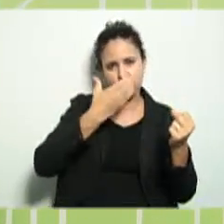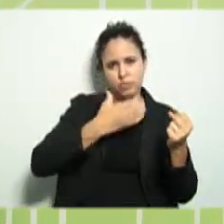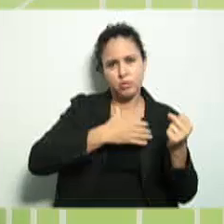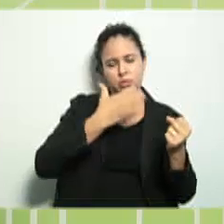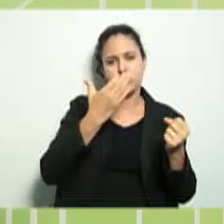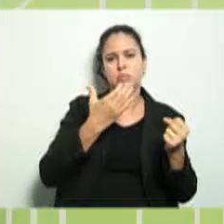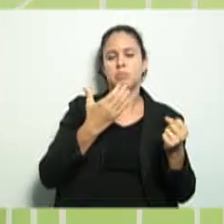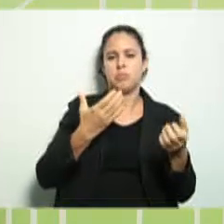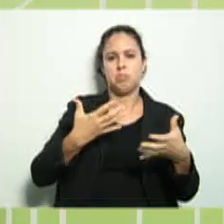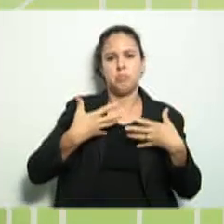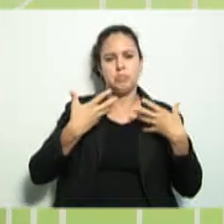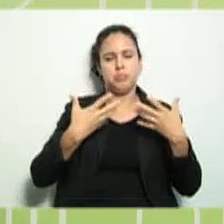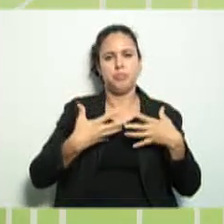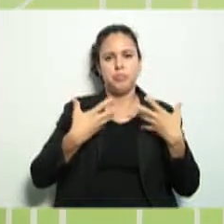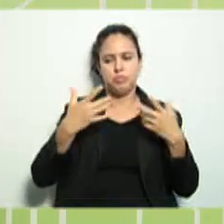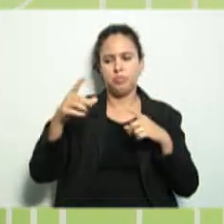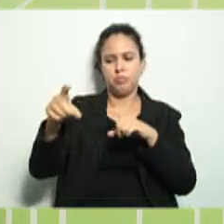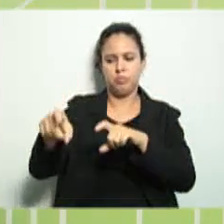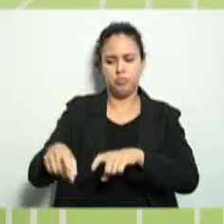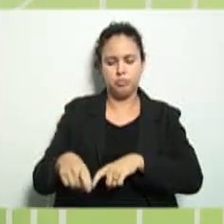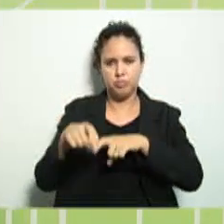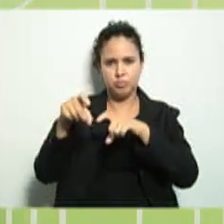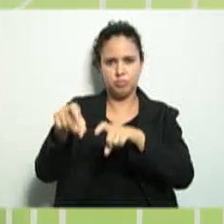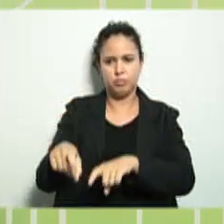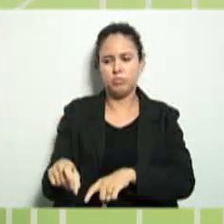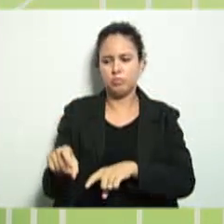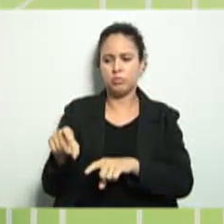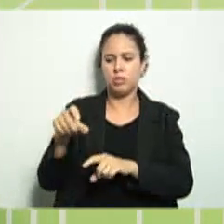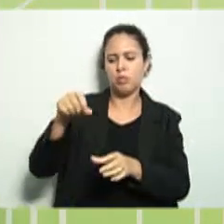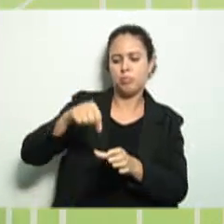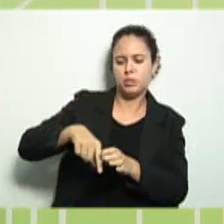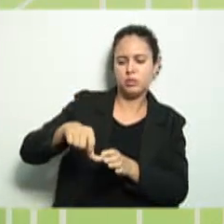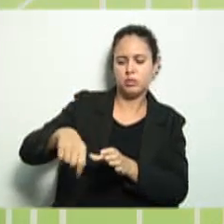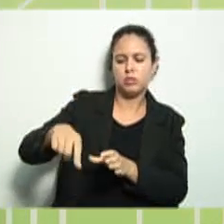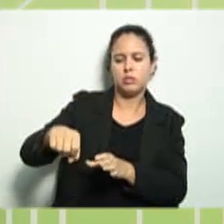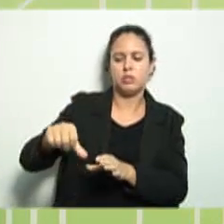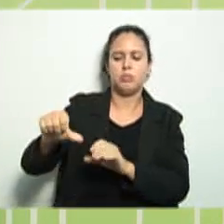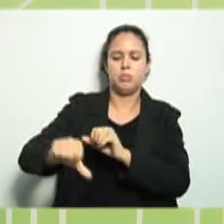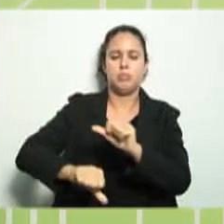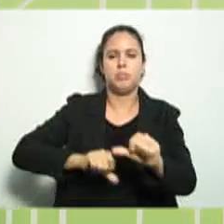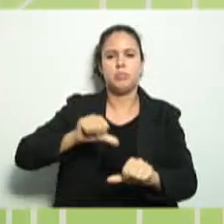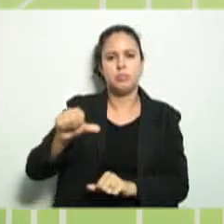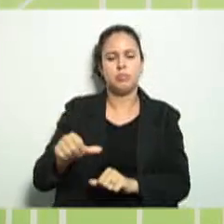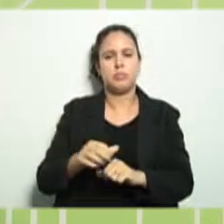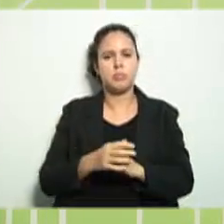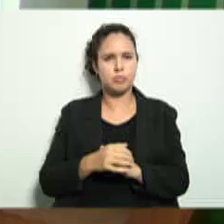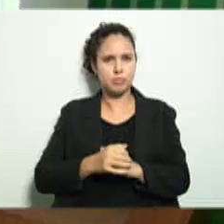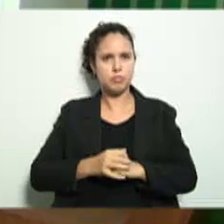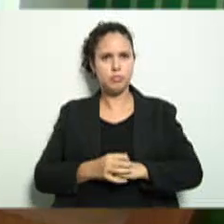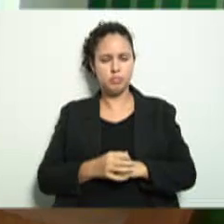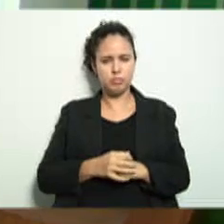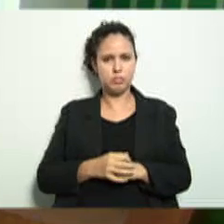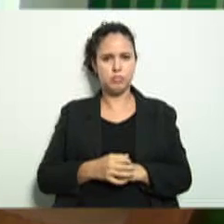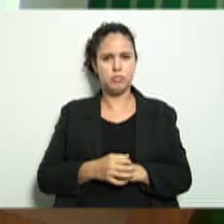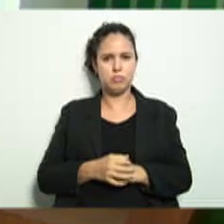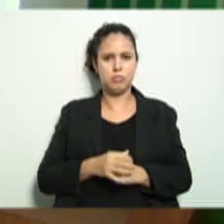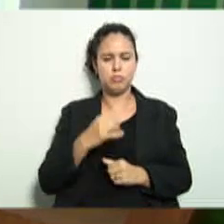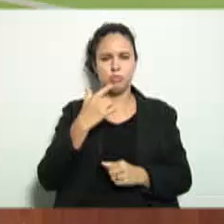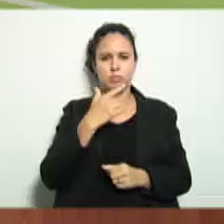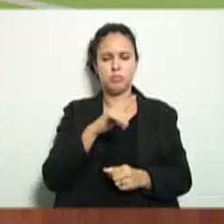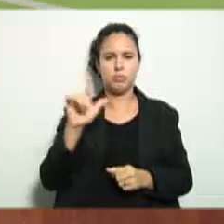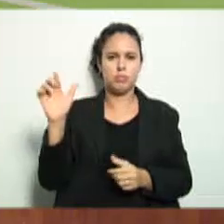certamente motivou agricultores diversos a diversificar sua produção dentro de sua terra. Outra resposta vinda